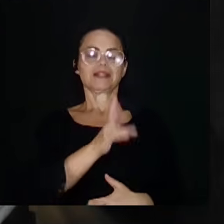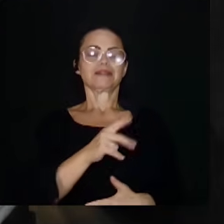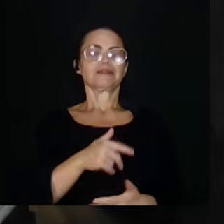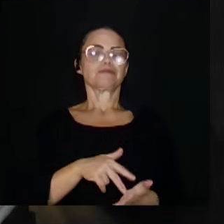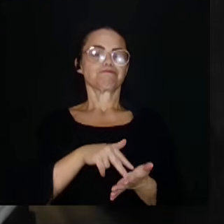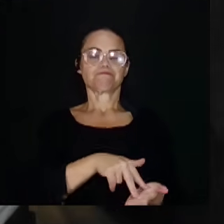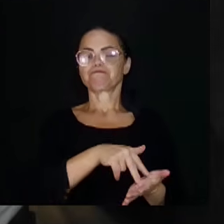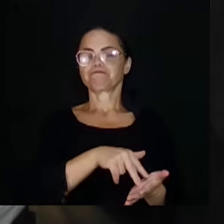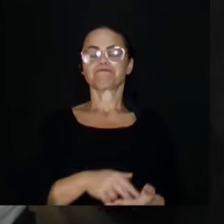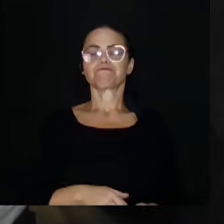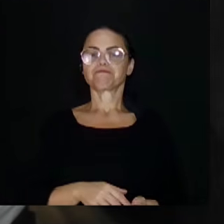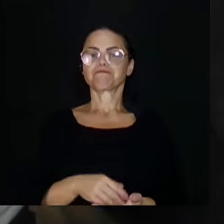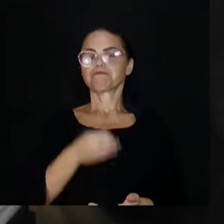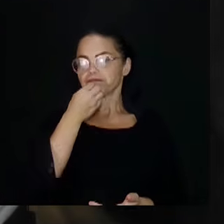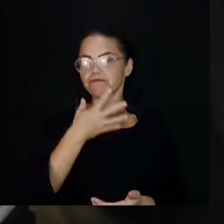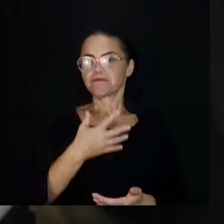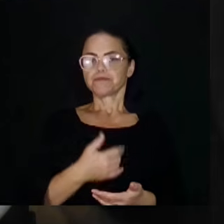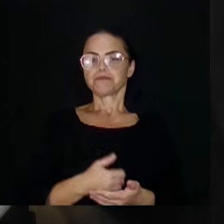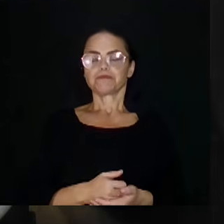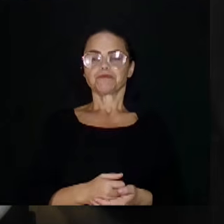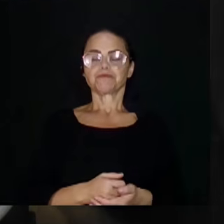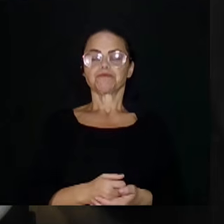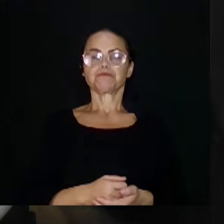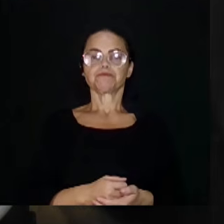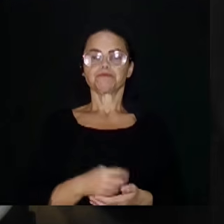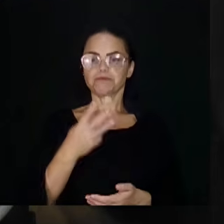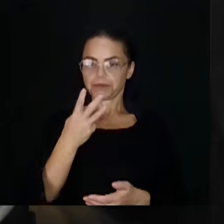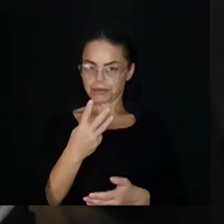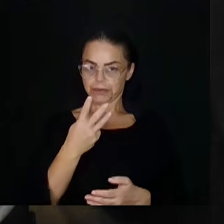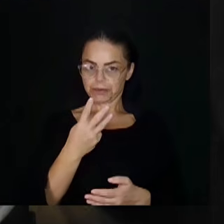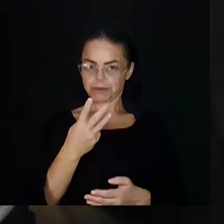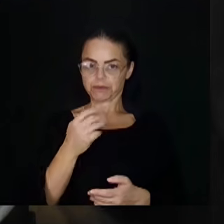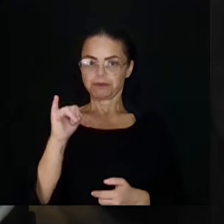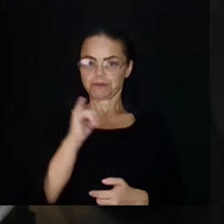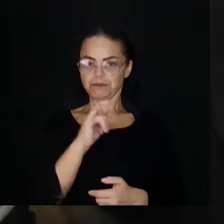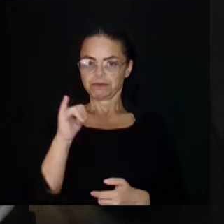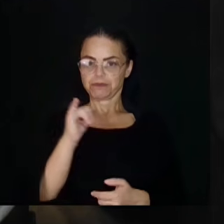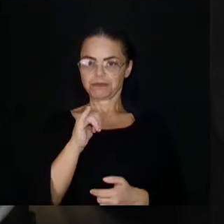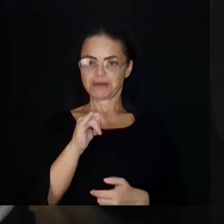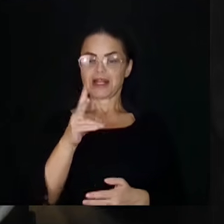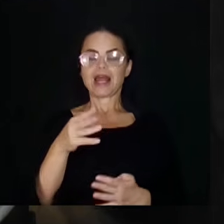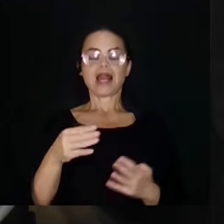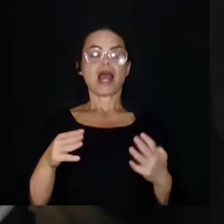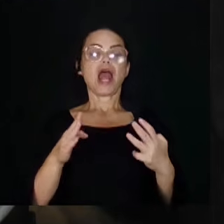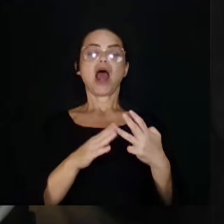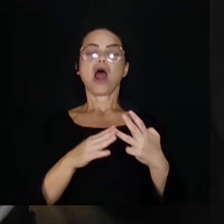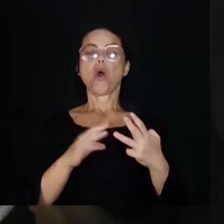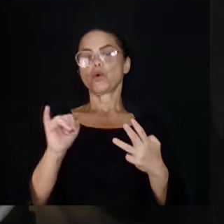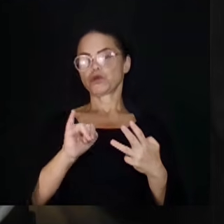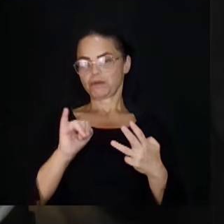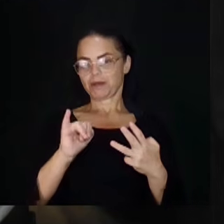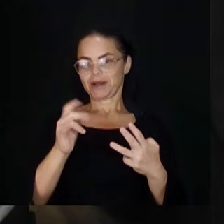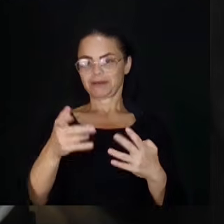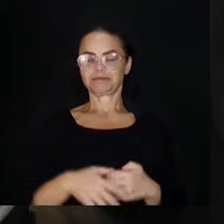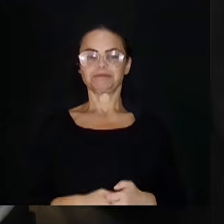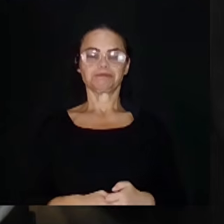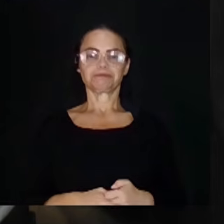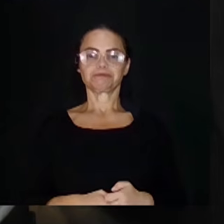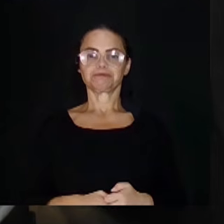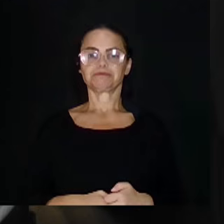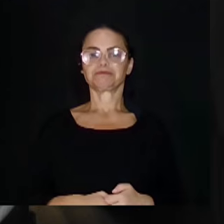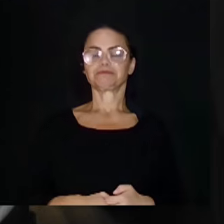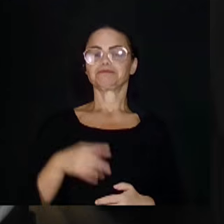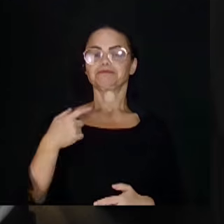boa. 3 irmãos, caçula, né? Exatamente. Uma caçula de 3 irmãos, filho da Benedita e do